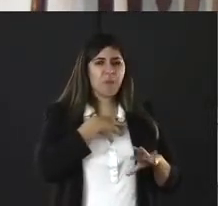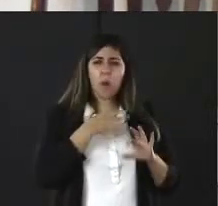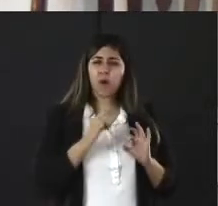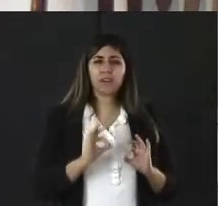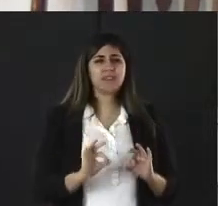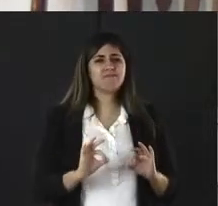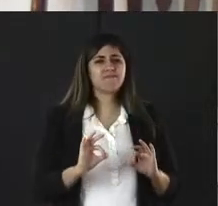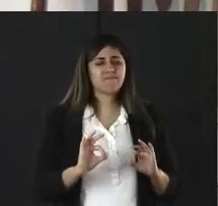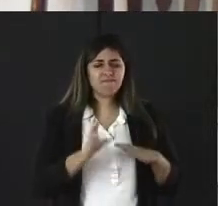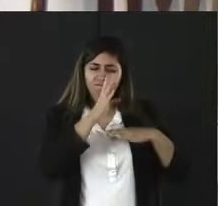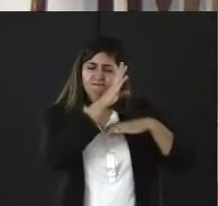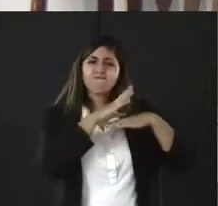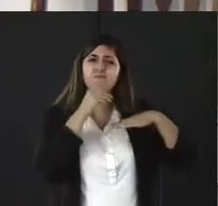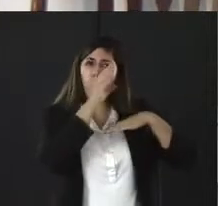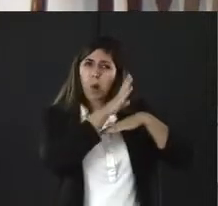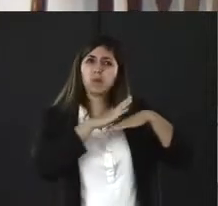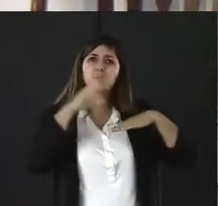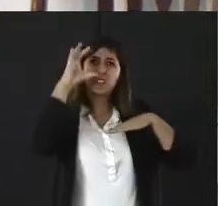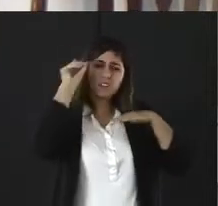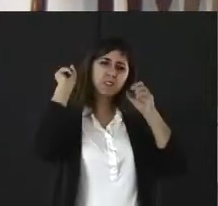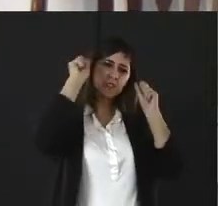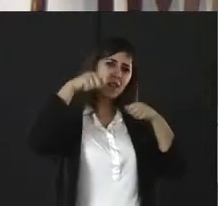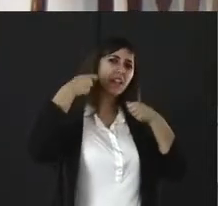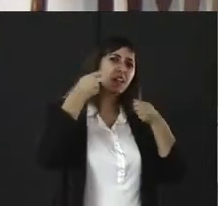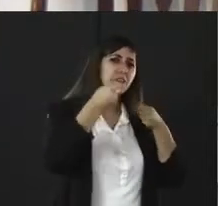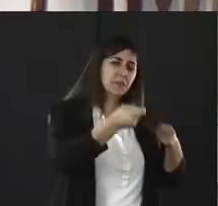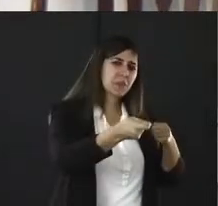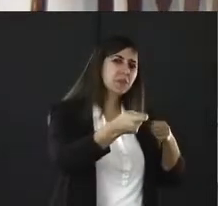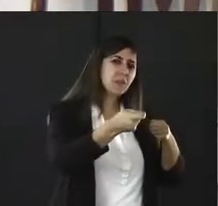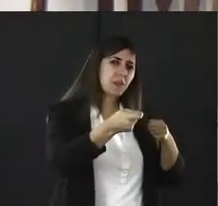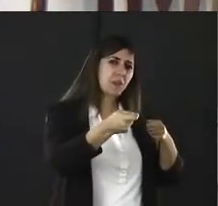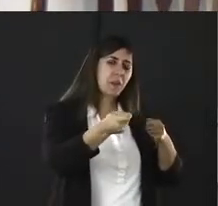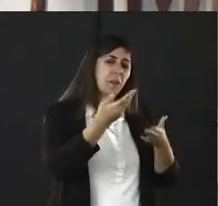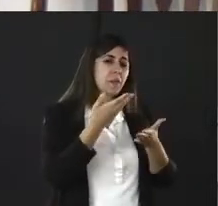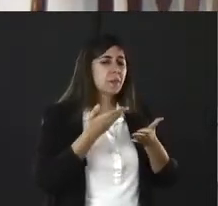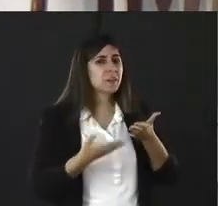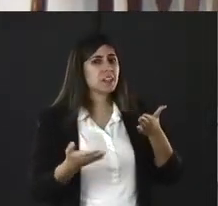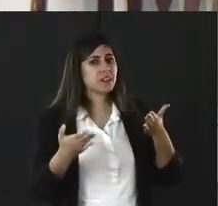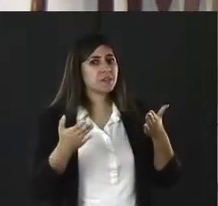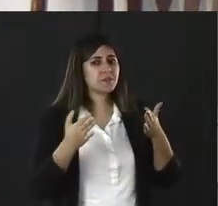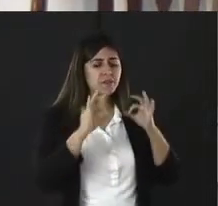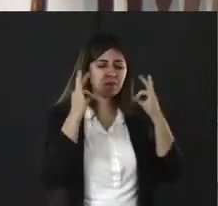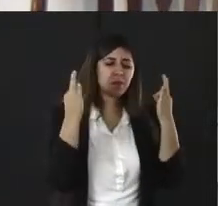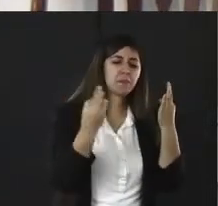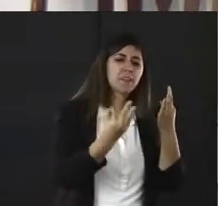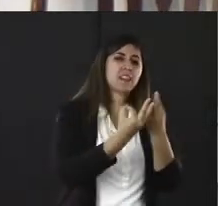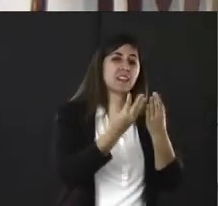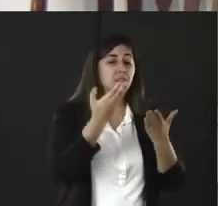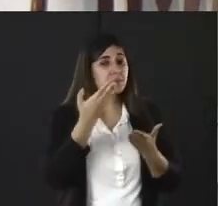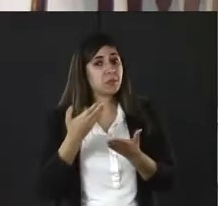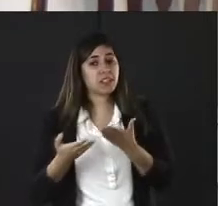eu e minhas condolências a todos os que perderam pessoas amigos familiares